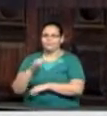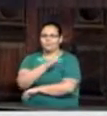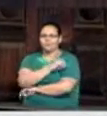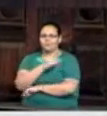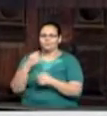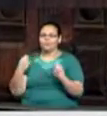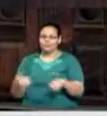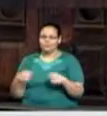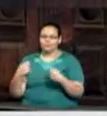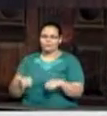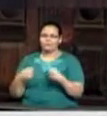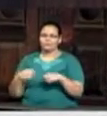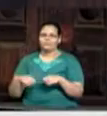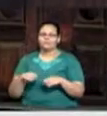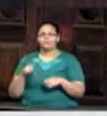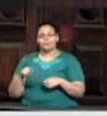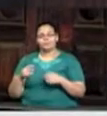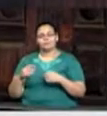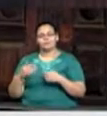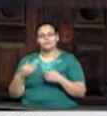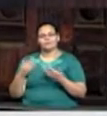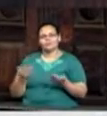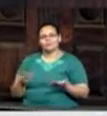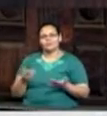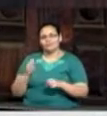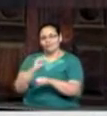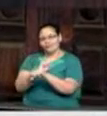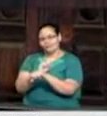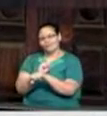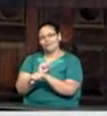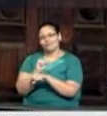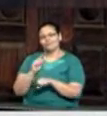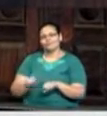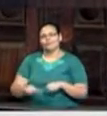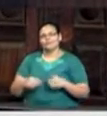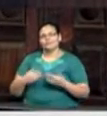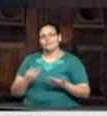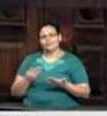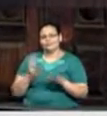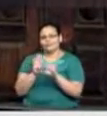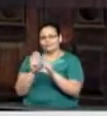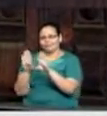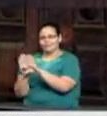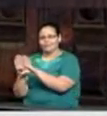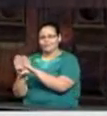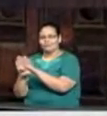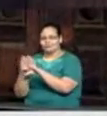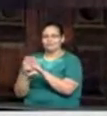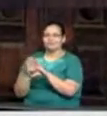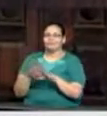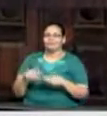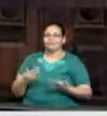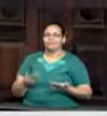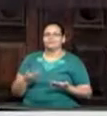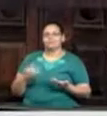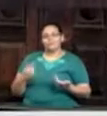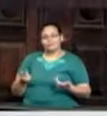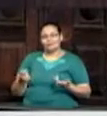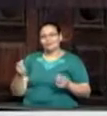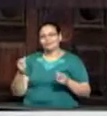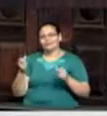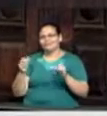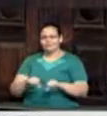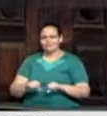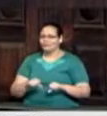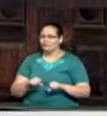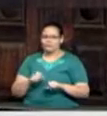mais precisam dos serviços que estão paralisados, dos serviços que estão sendo fechados, dos serviços que estão sendo sucateados,